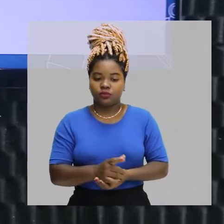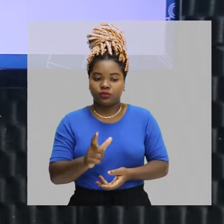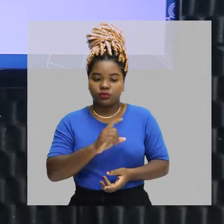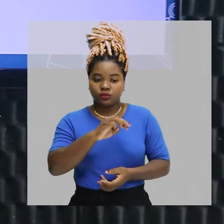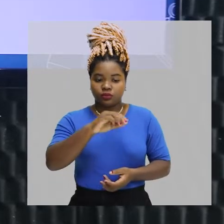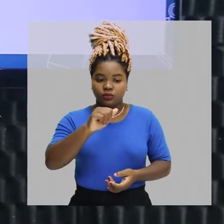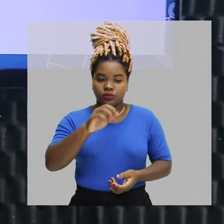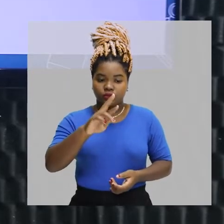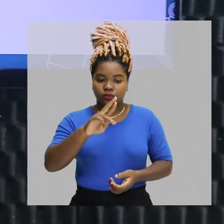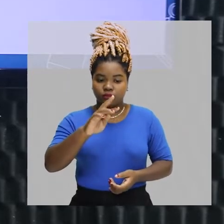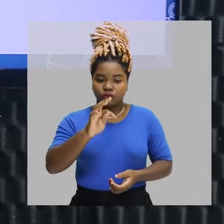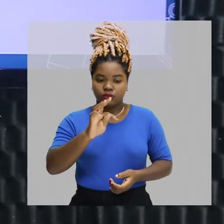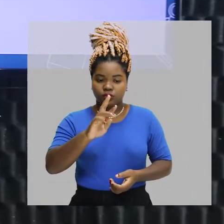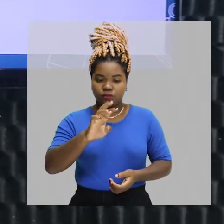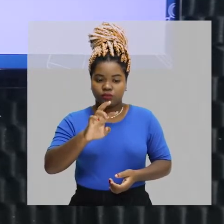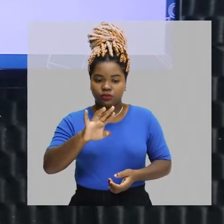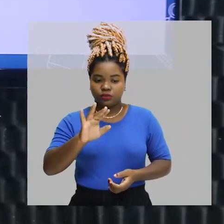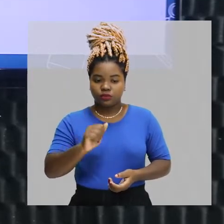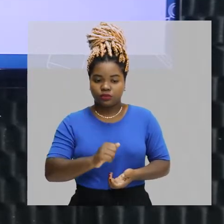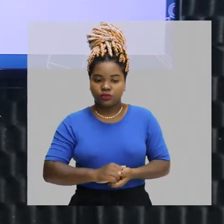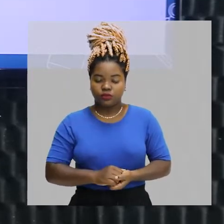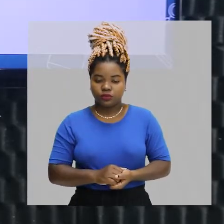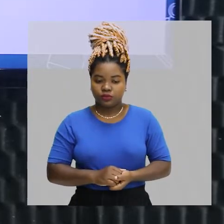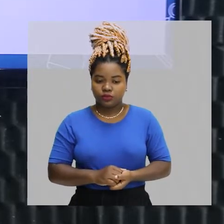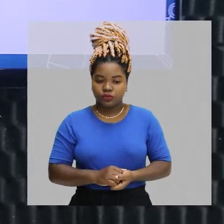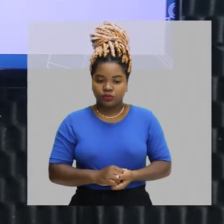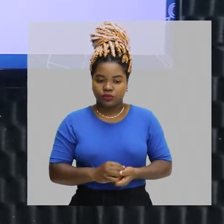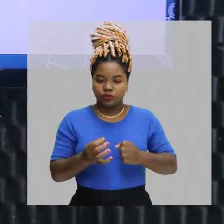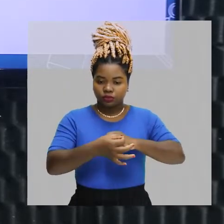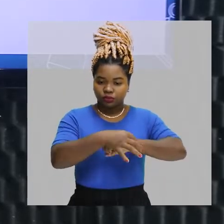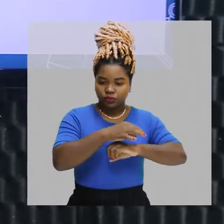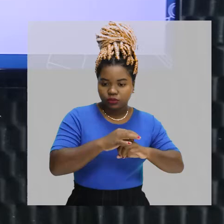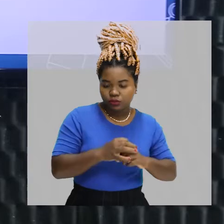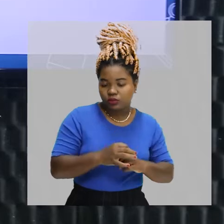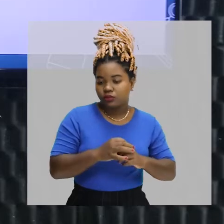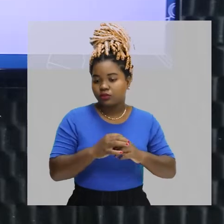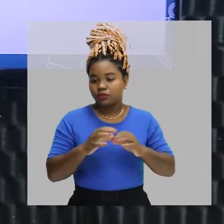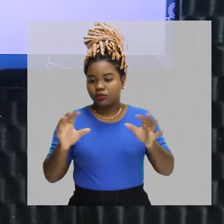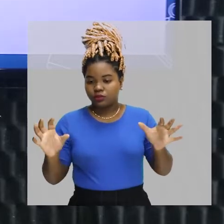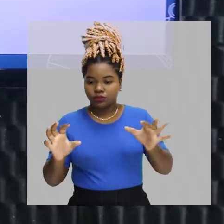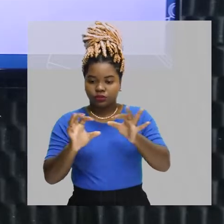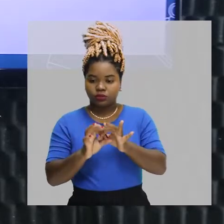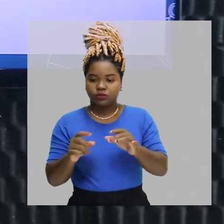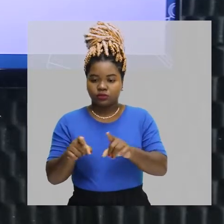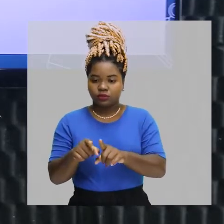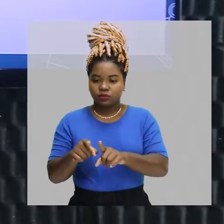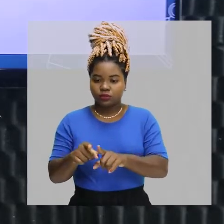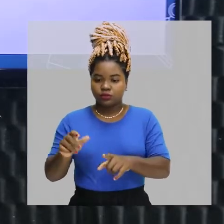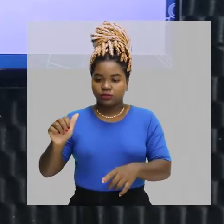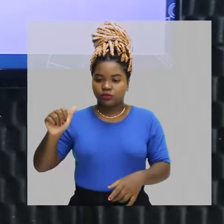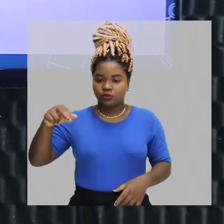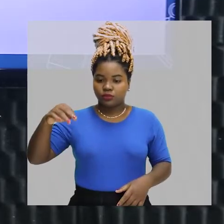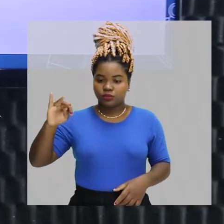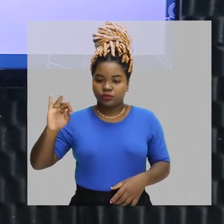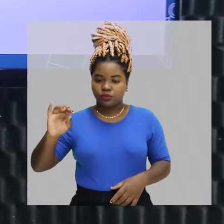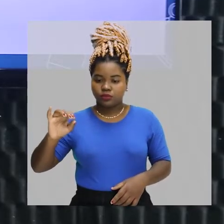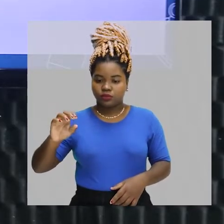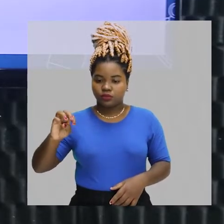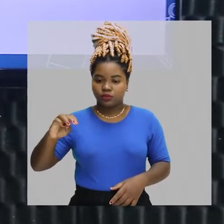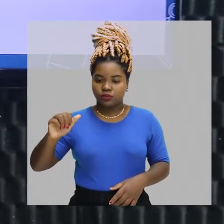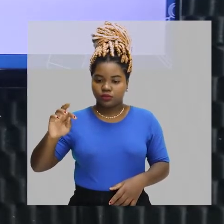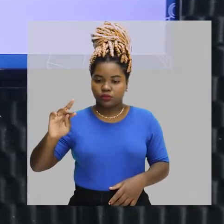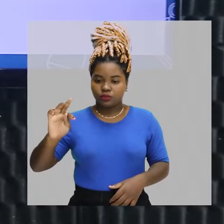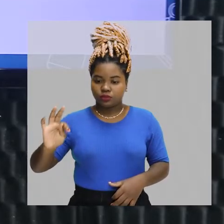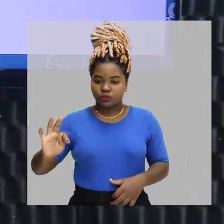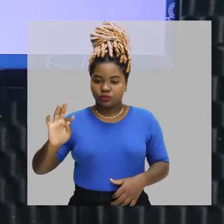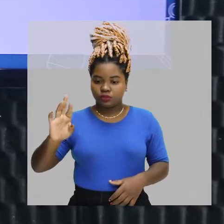matéria que compõe, né, que essas partículas elementares elas vão compor, e existe também a antimatéria dessas partículas, certo? Elas vão ter a